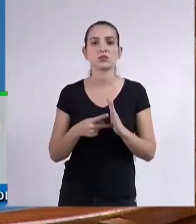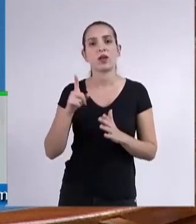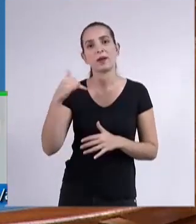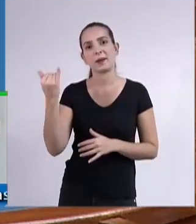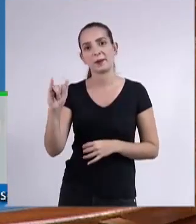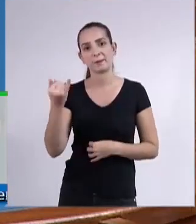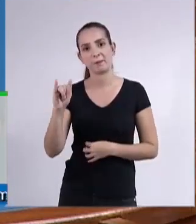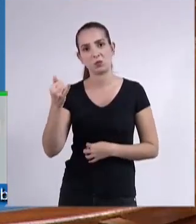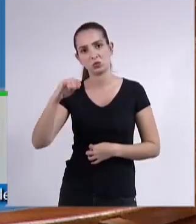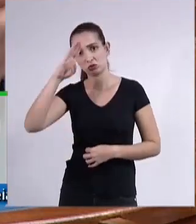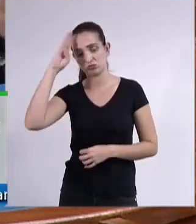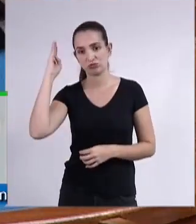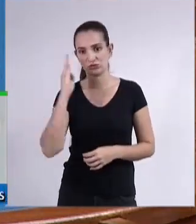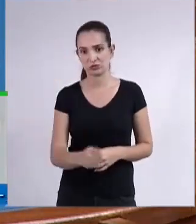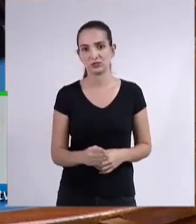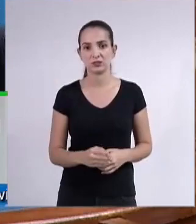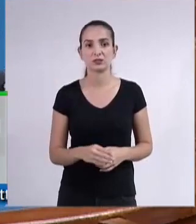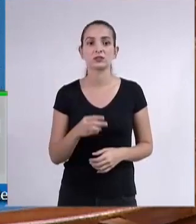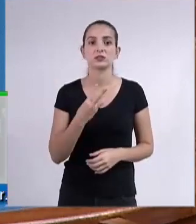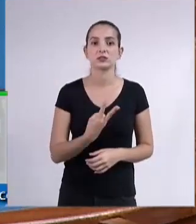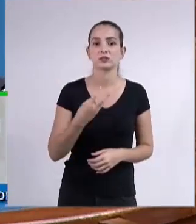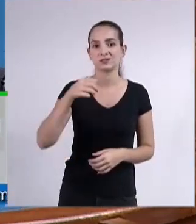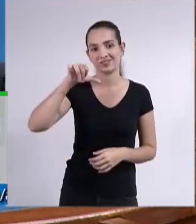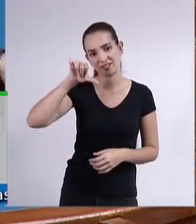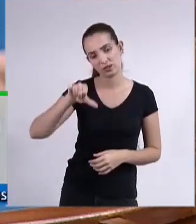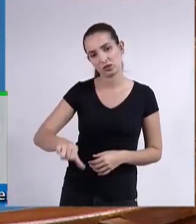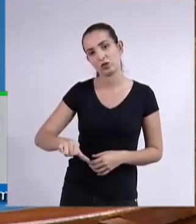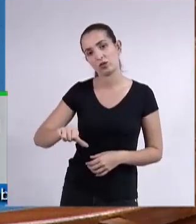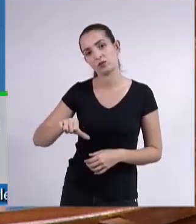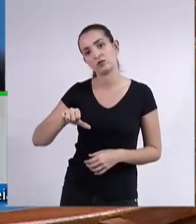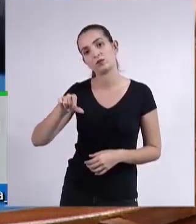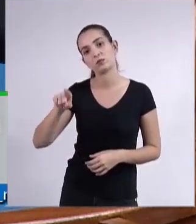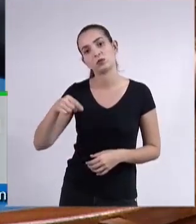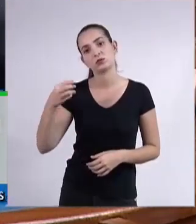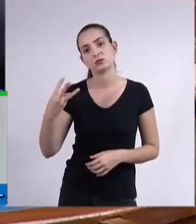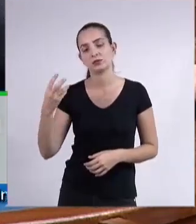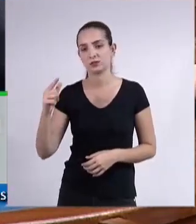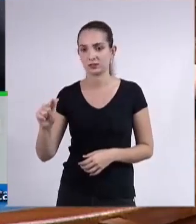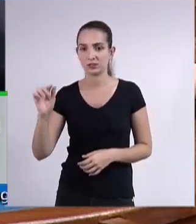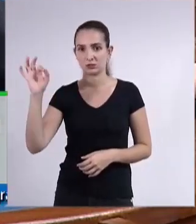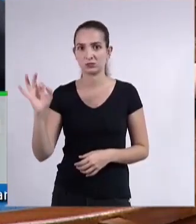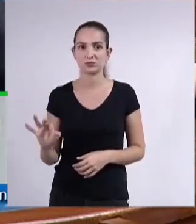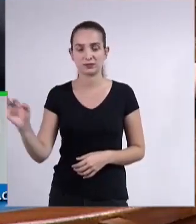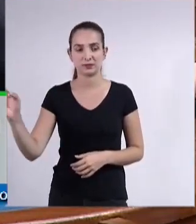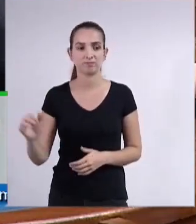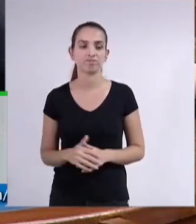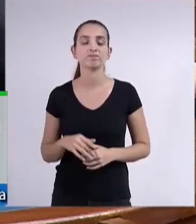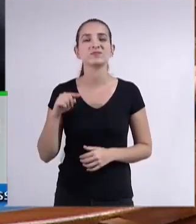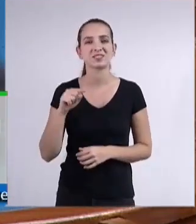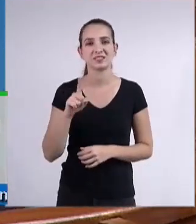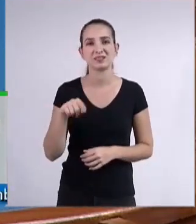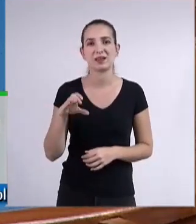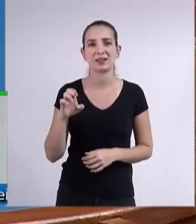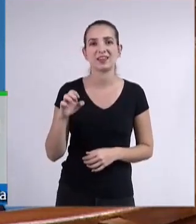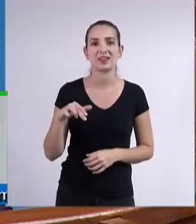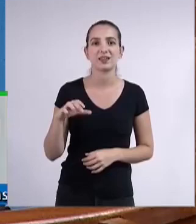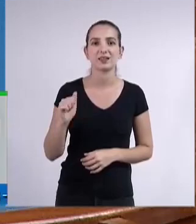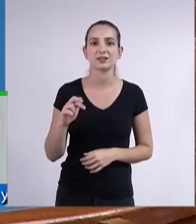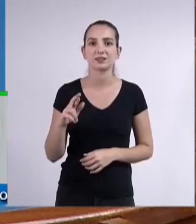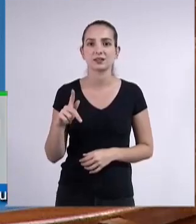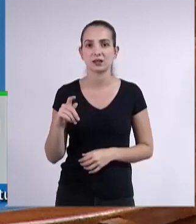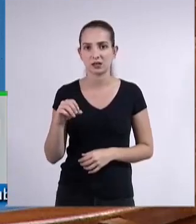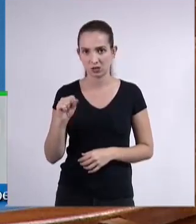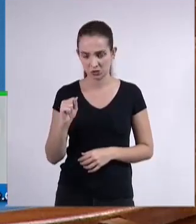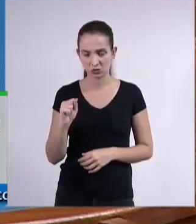Impostos diretos e encargos, 39,17%. Esses encargos setoriais aqui é uma das discussões que